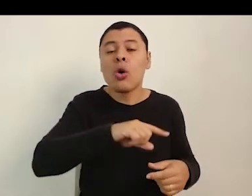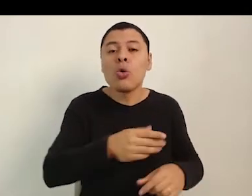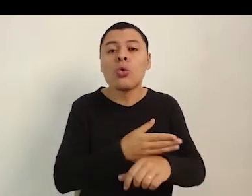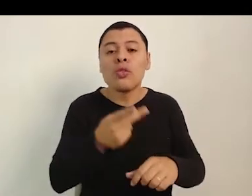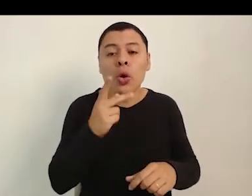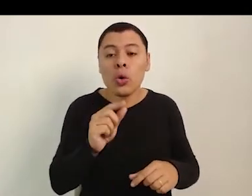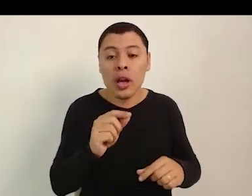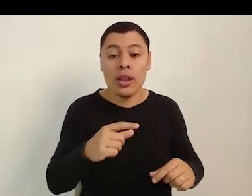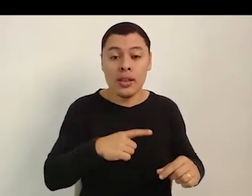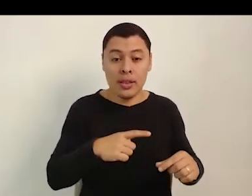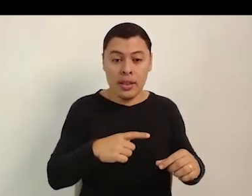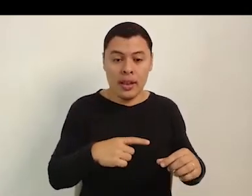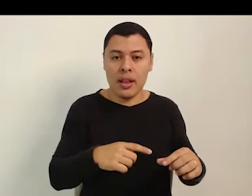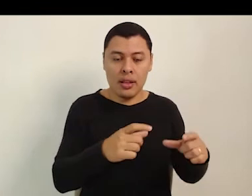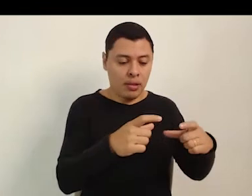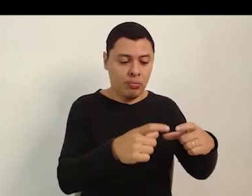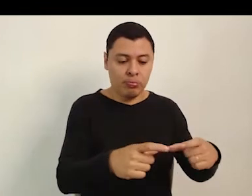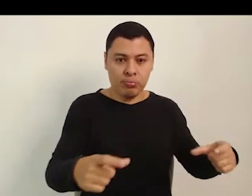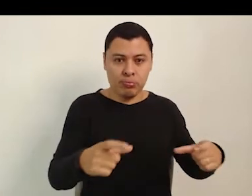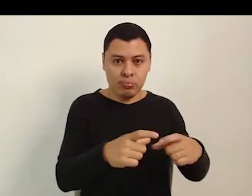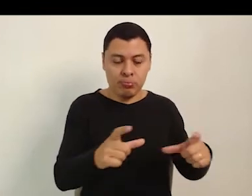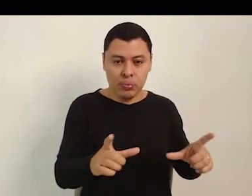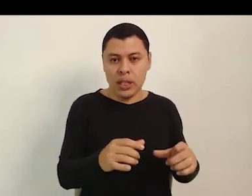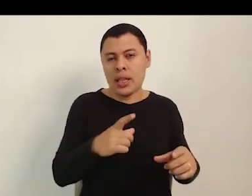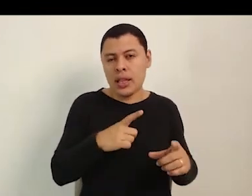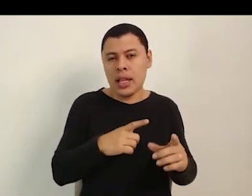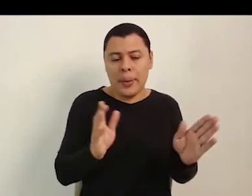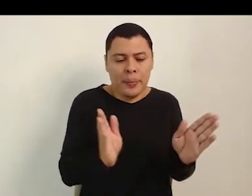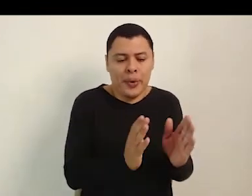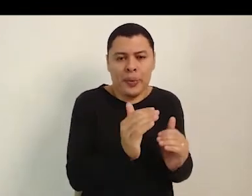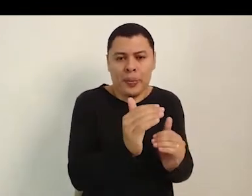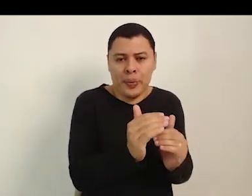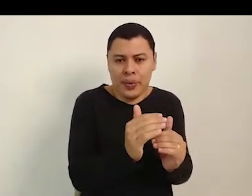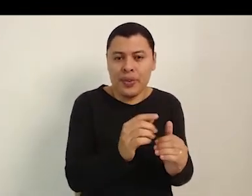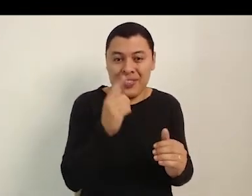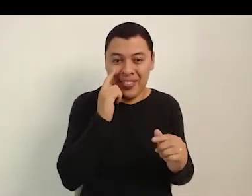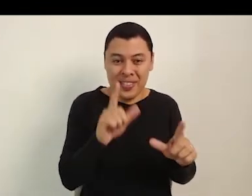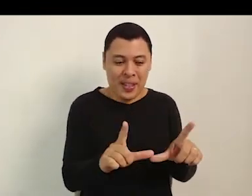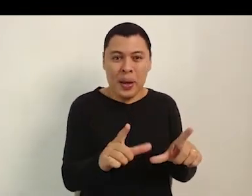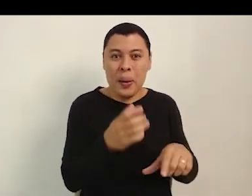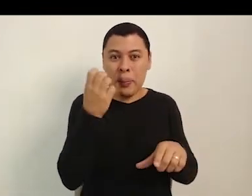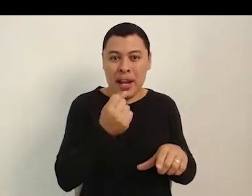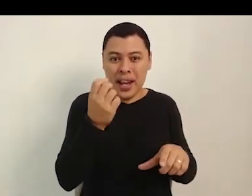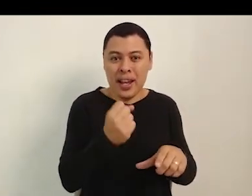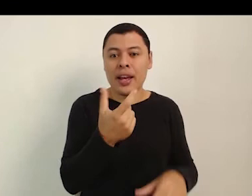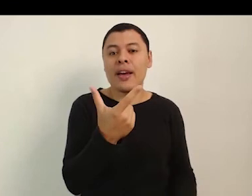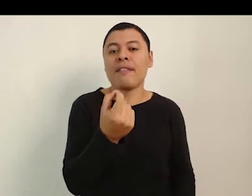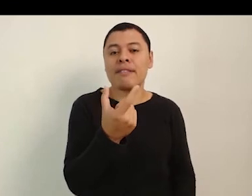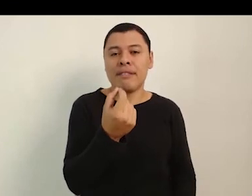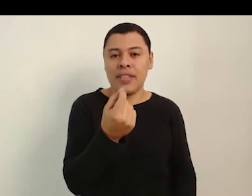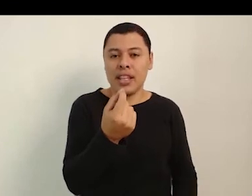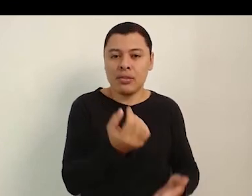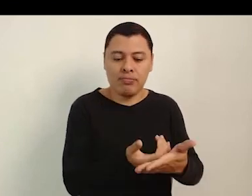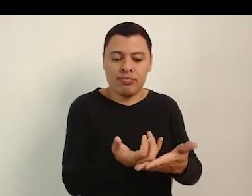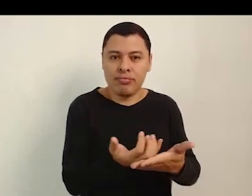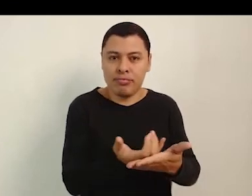de celas, que dá a ideia do seu tamanho. Temos as mais compactas, como a Indiana Braille, de 20 celas.